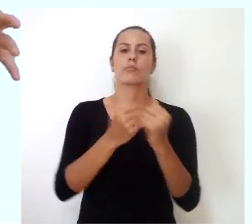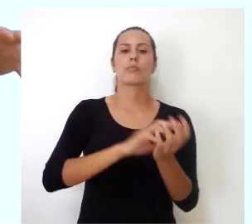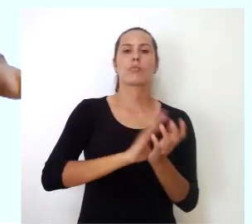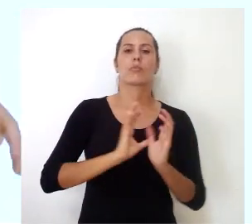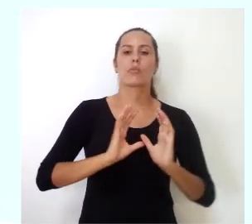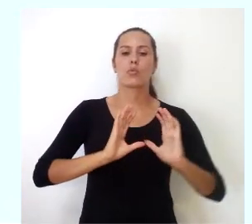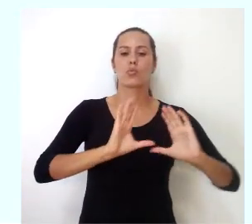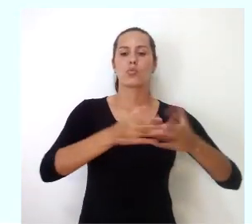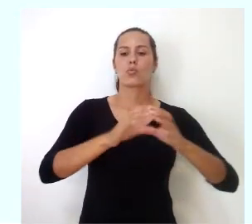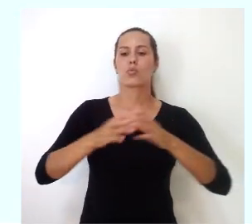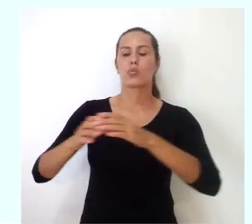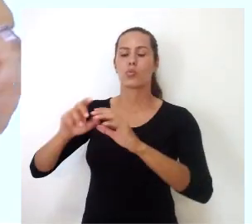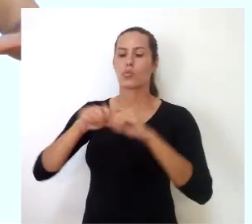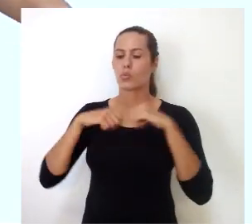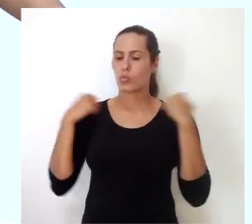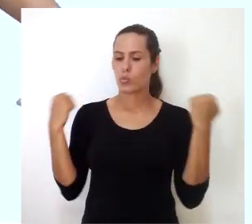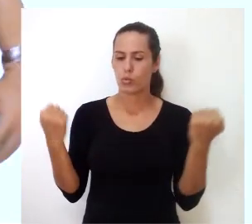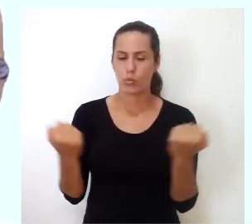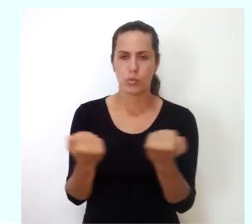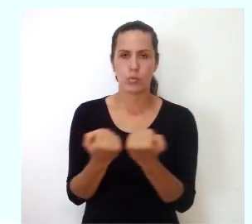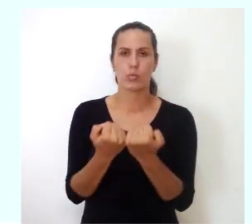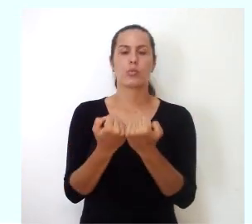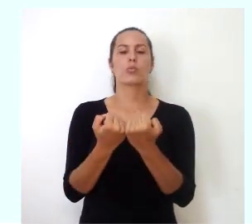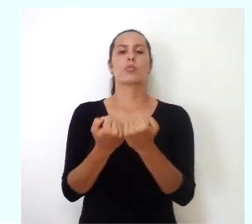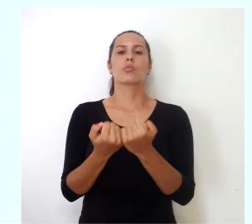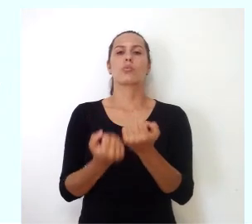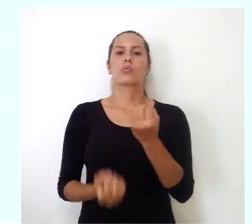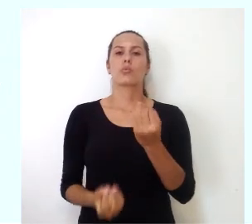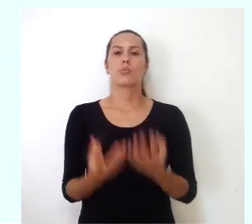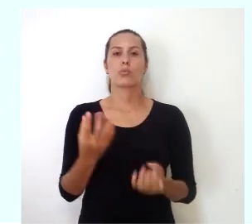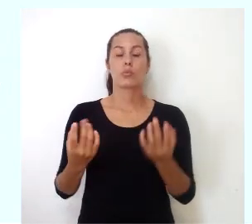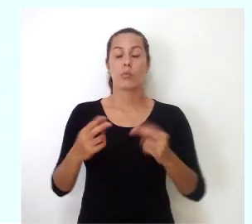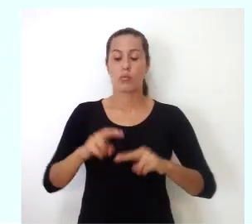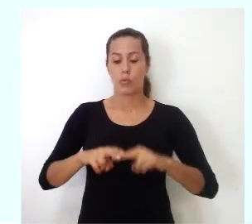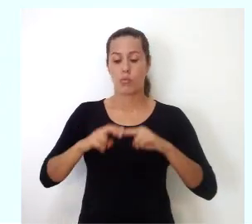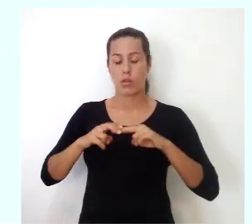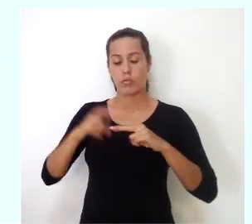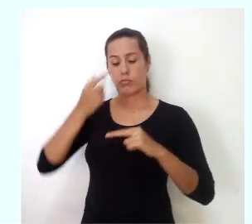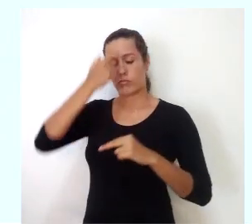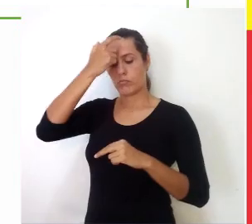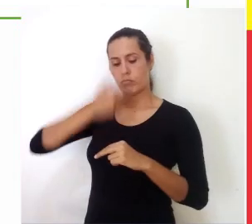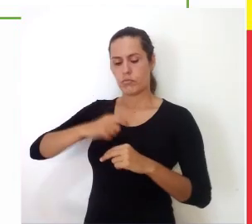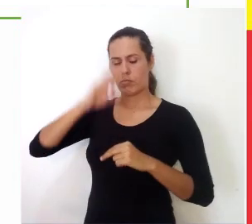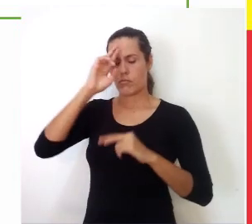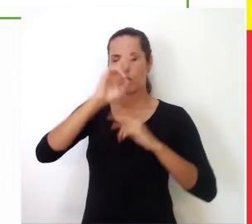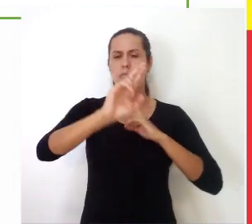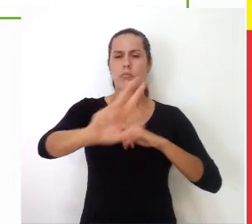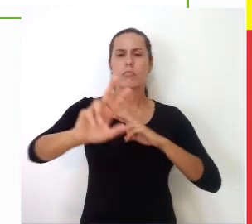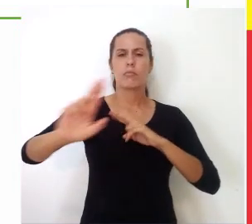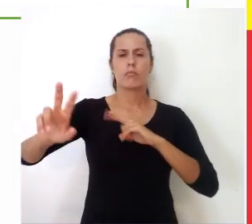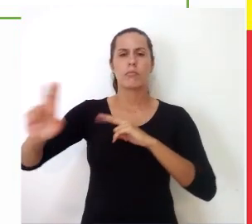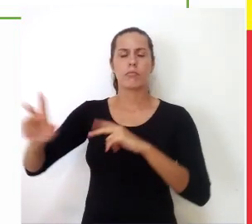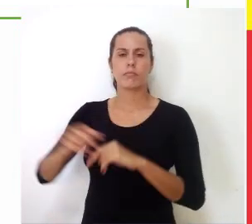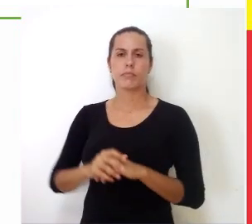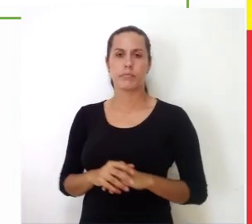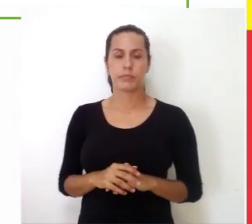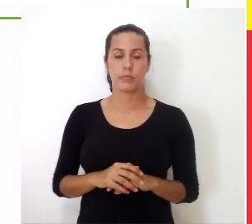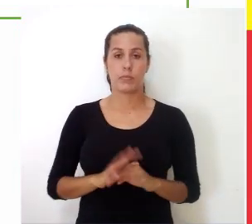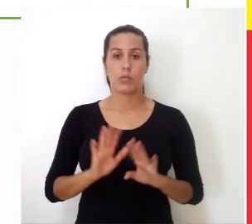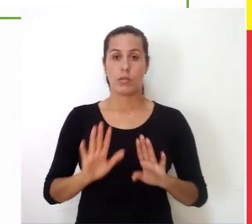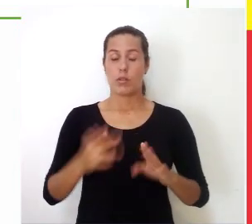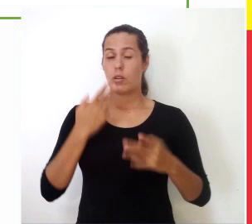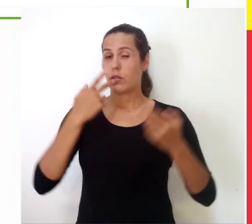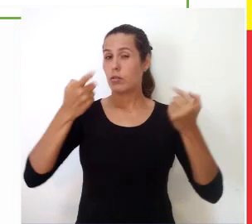plural, sociedade que se constrói através de vários pensamentos. E eu coloquei aqui o seguinte ponto, a